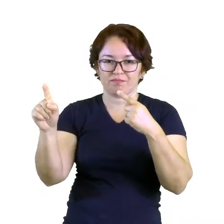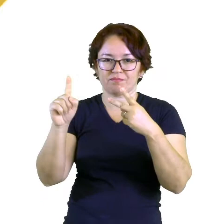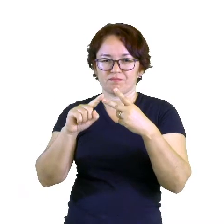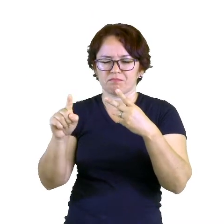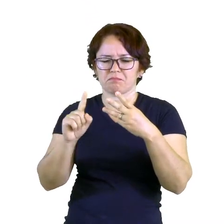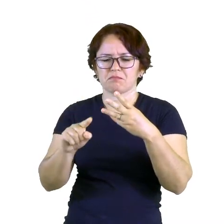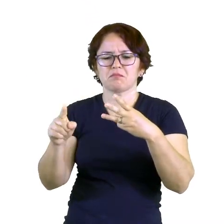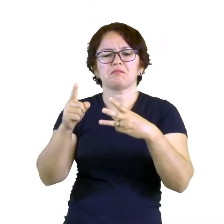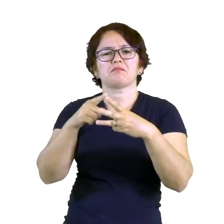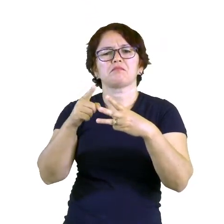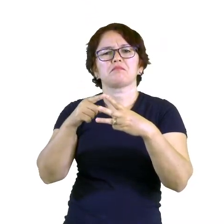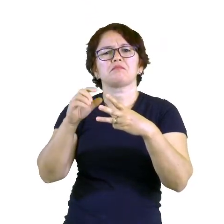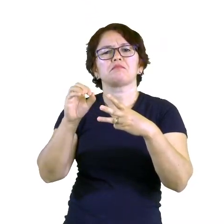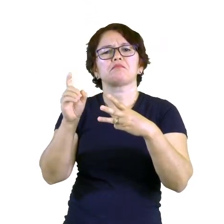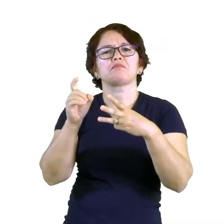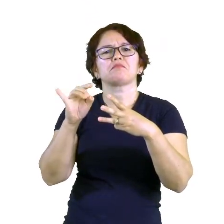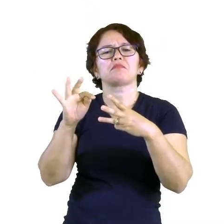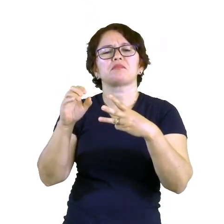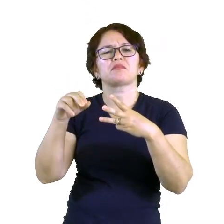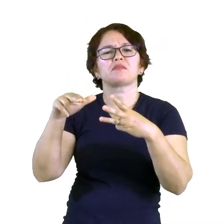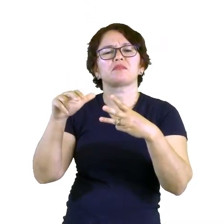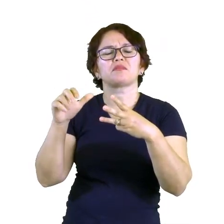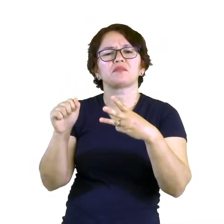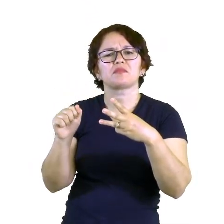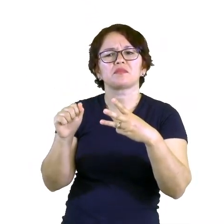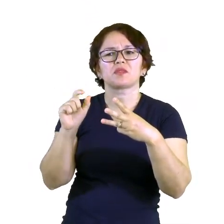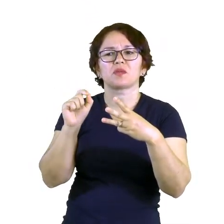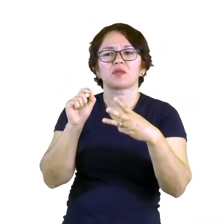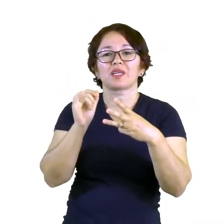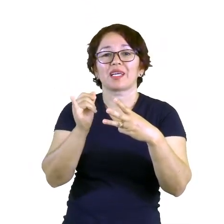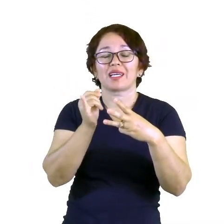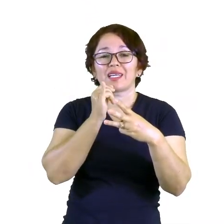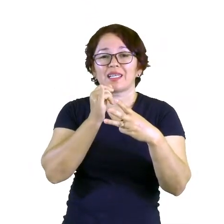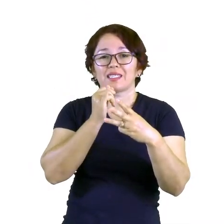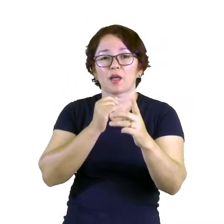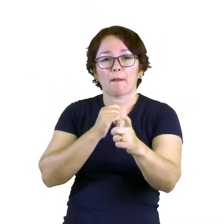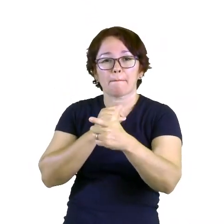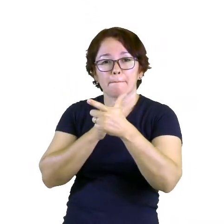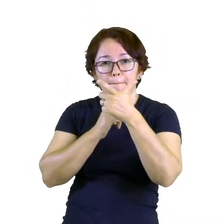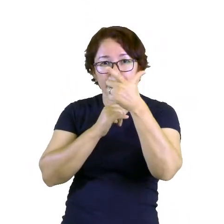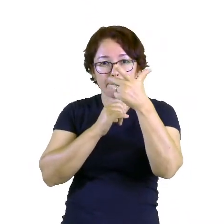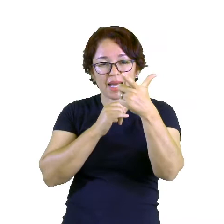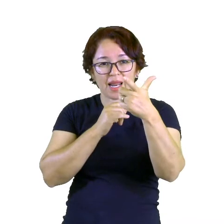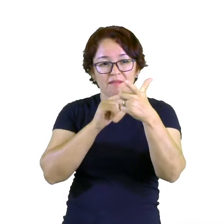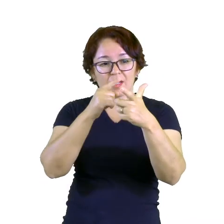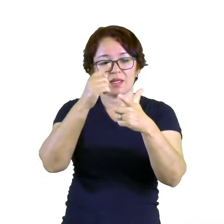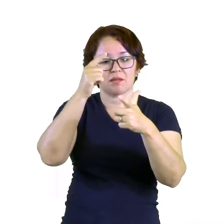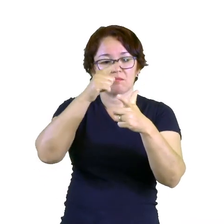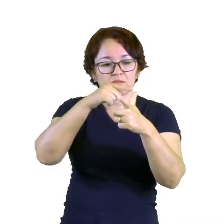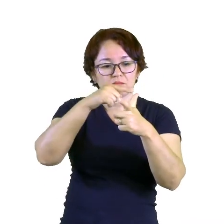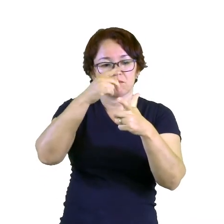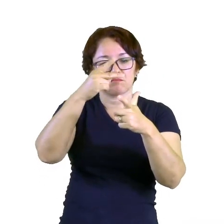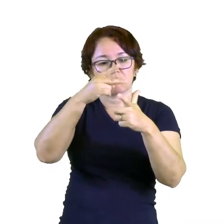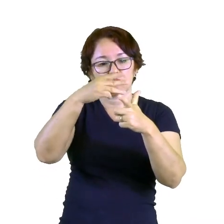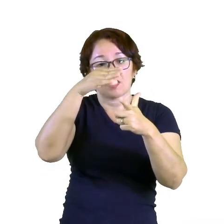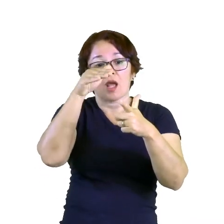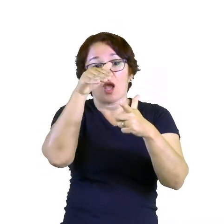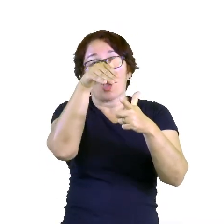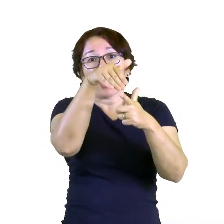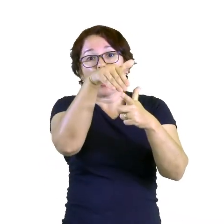oxítona? Quando, naquela palavra, a última sílaba tônica, aquela mais